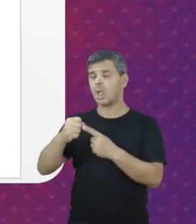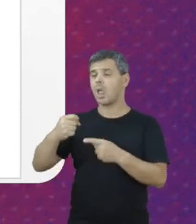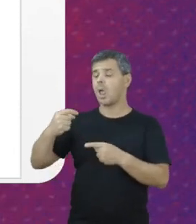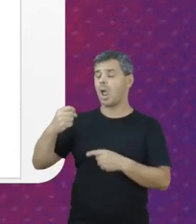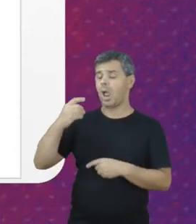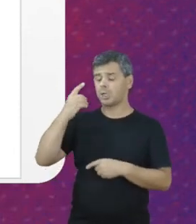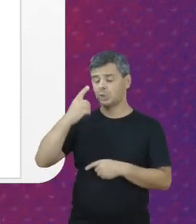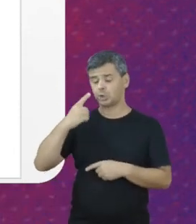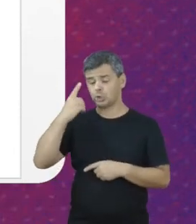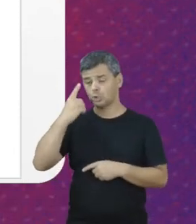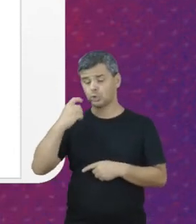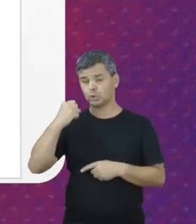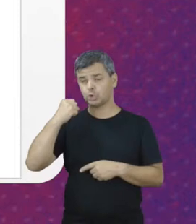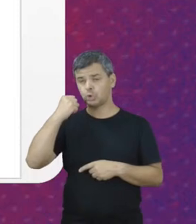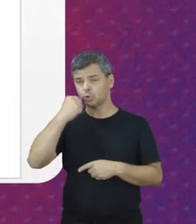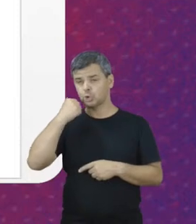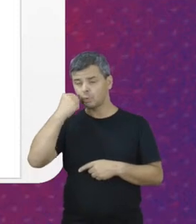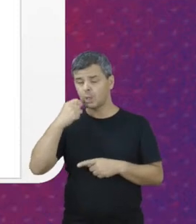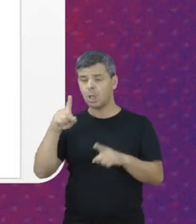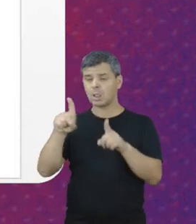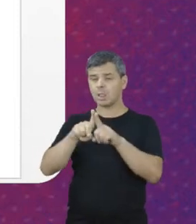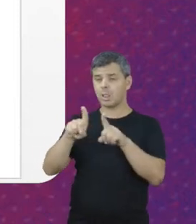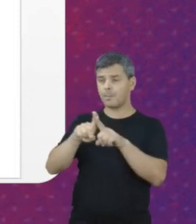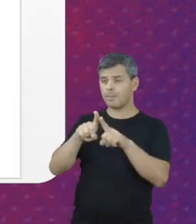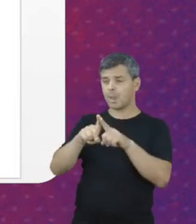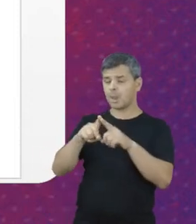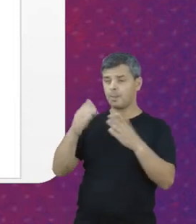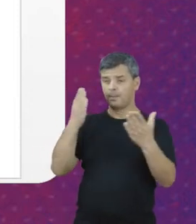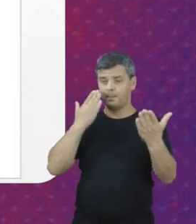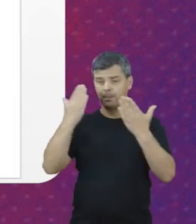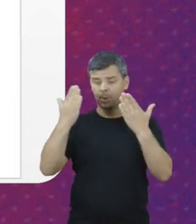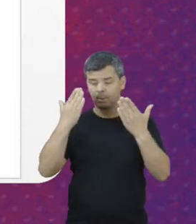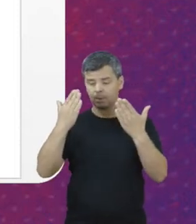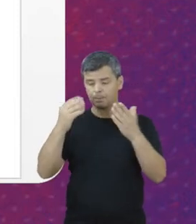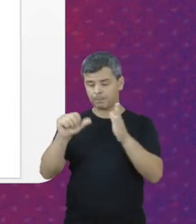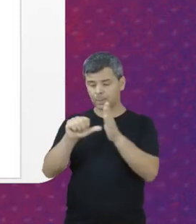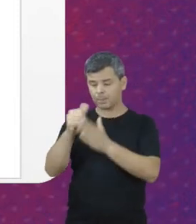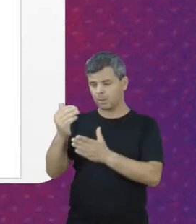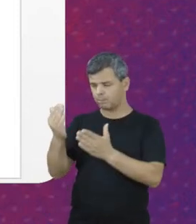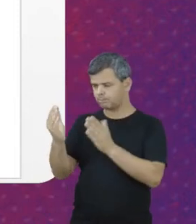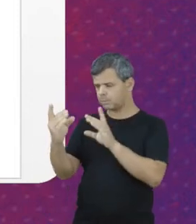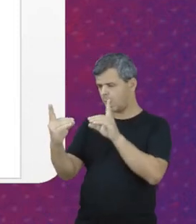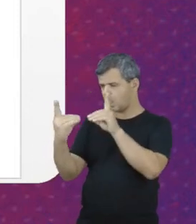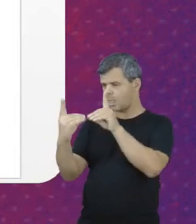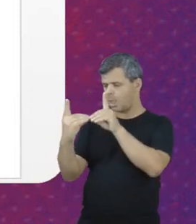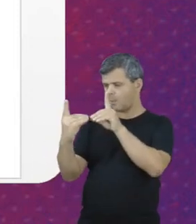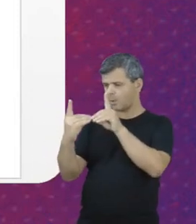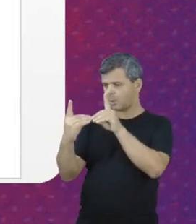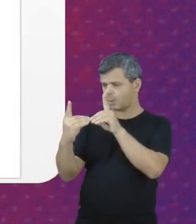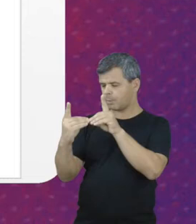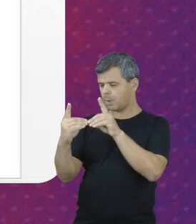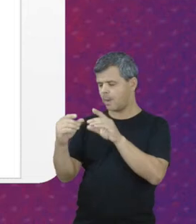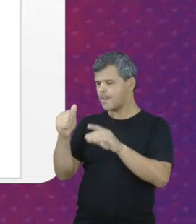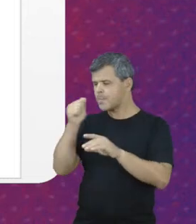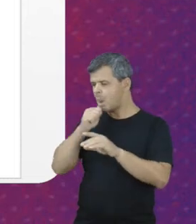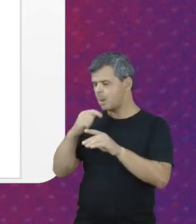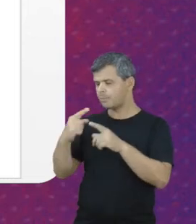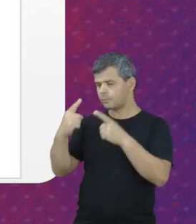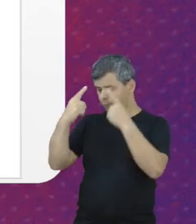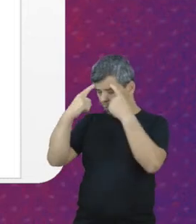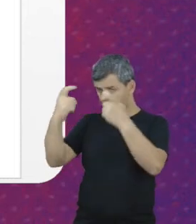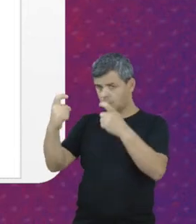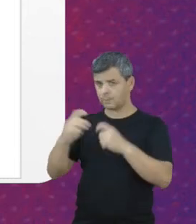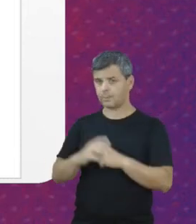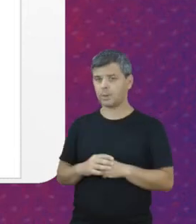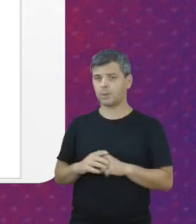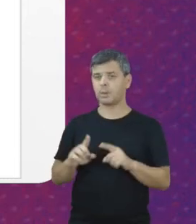advogadas e também psicólogas, para fazer esse primeiro atendimento e acolhimento às mulheres vítimas de violência. Além disso,